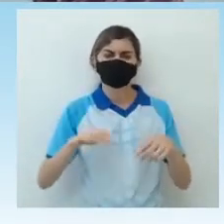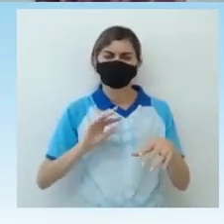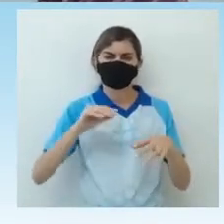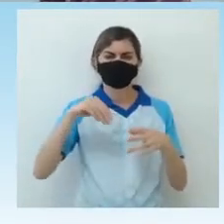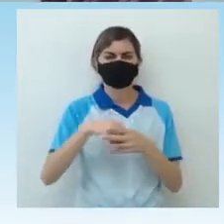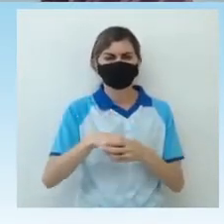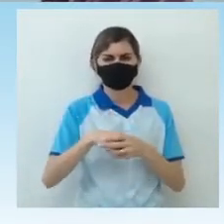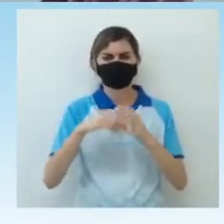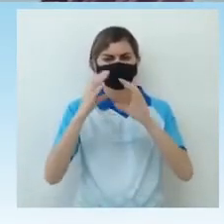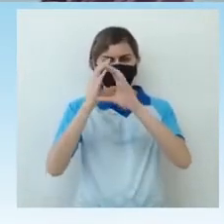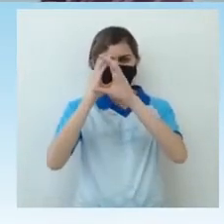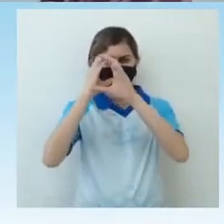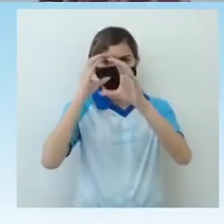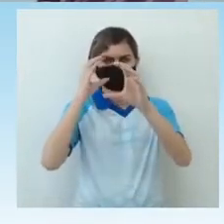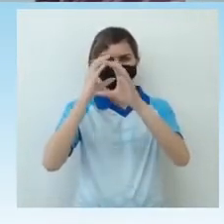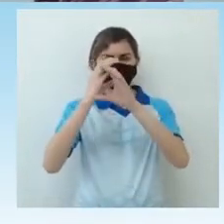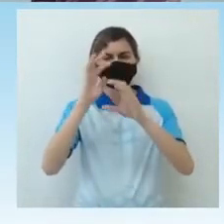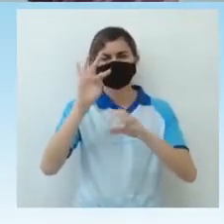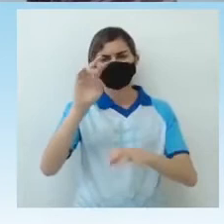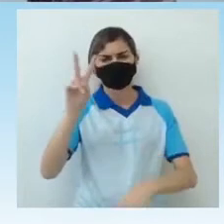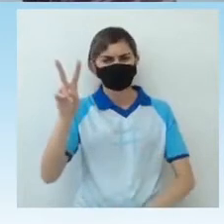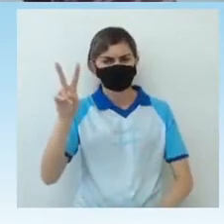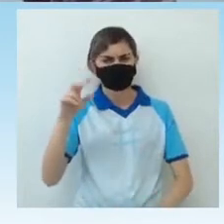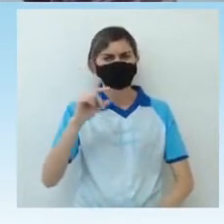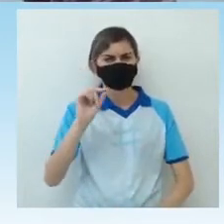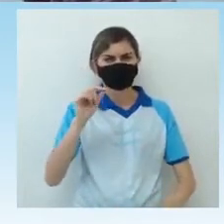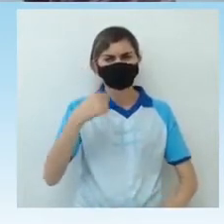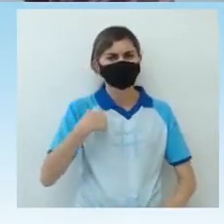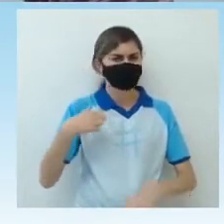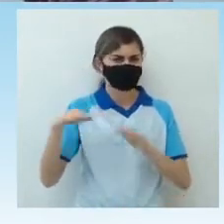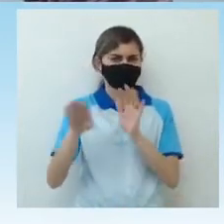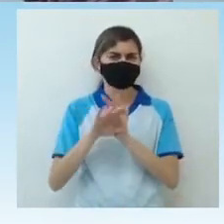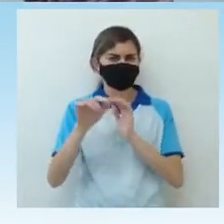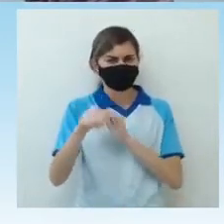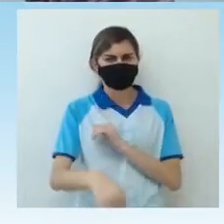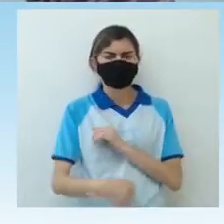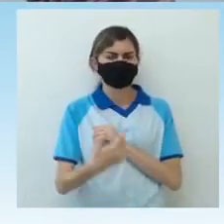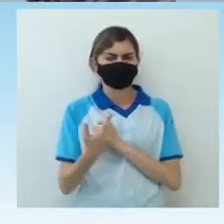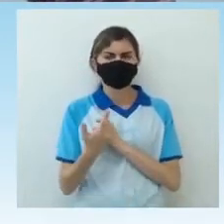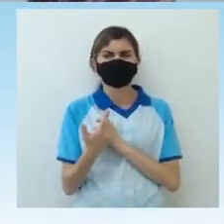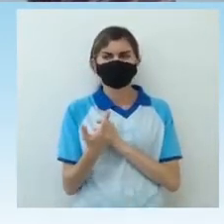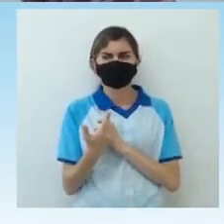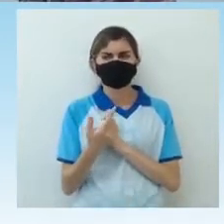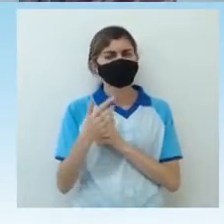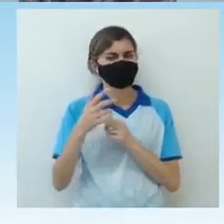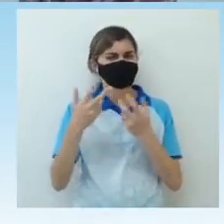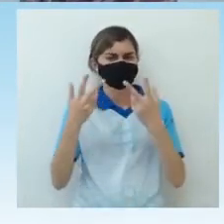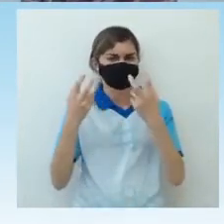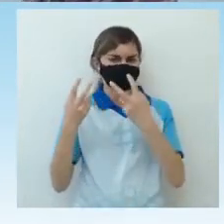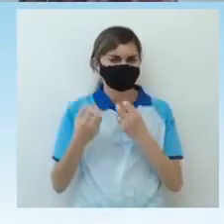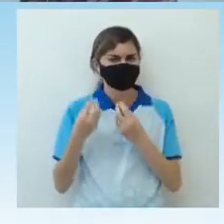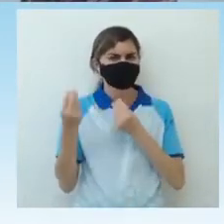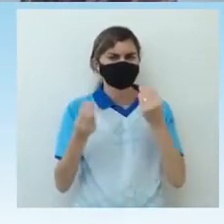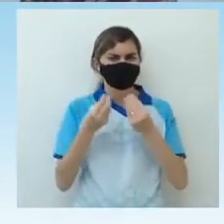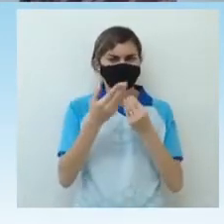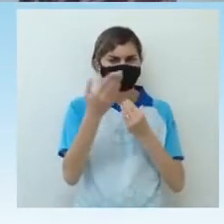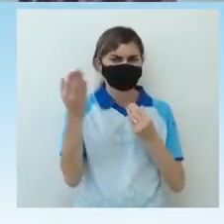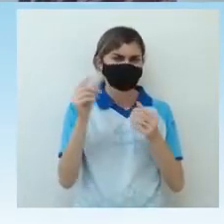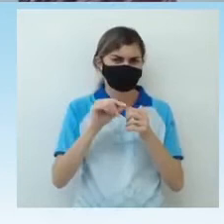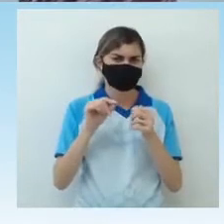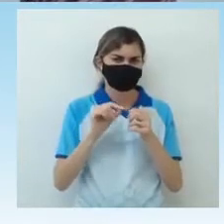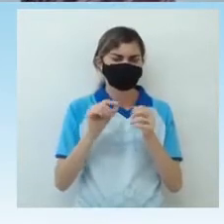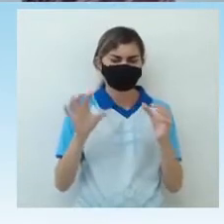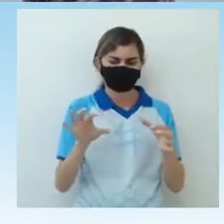de um tubo de TV, de um tubo de imagem, que é o que não chega pra gente enquanto telespectador. Então percebe como o David, ele faz